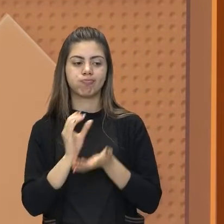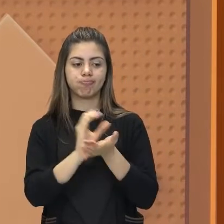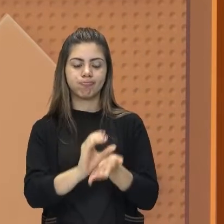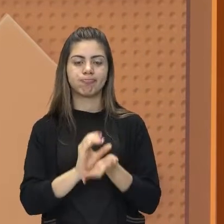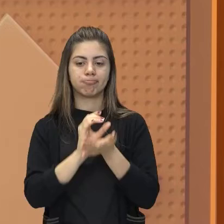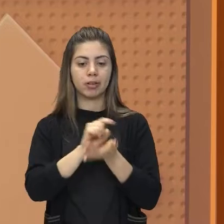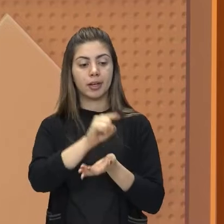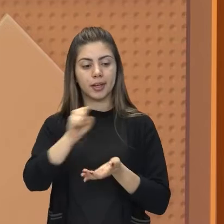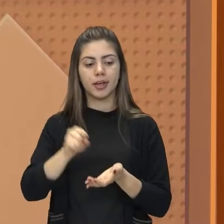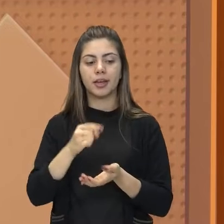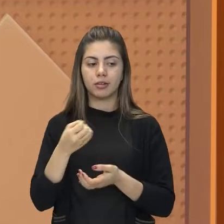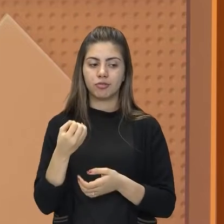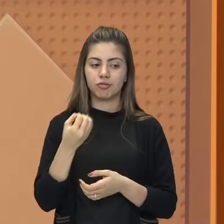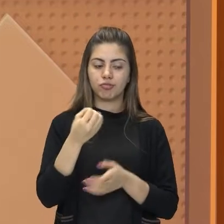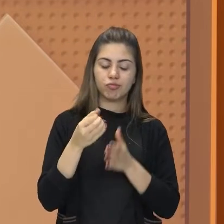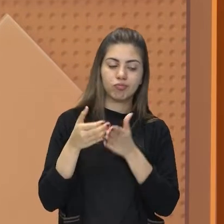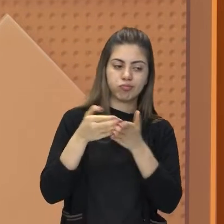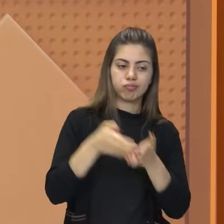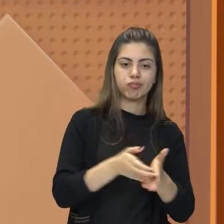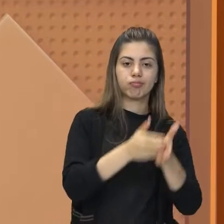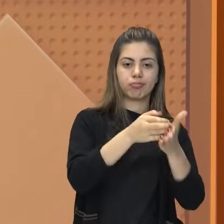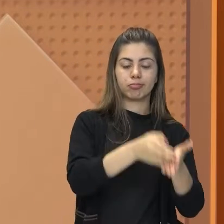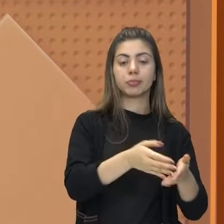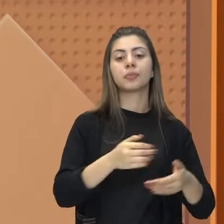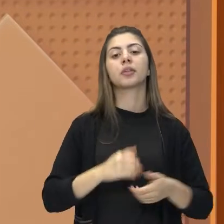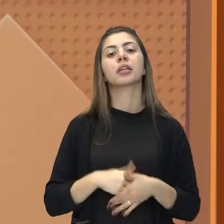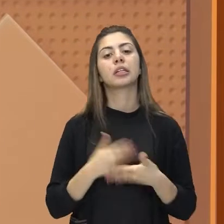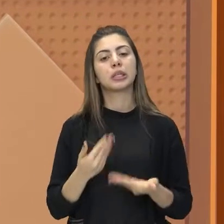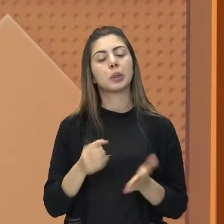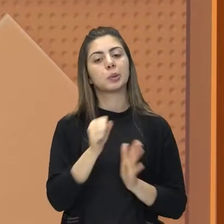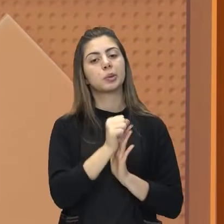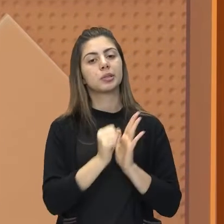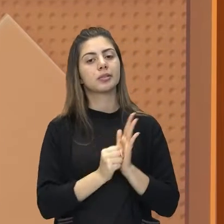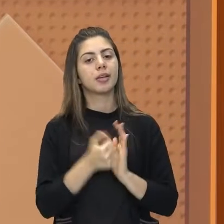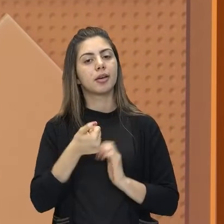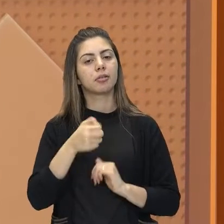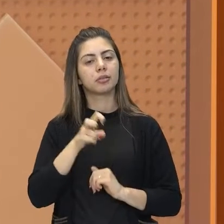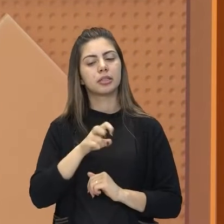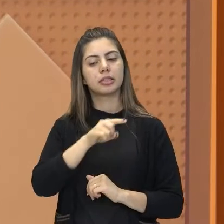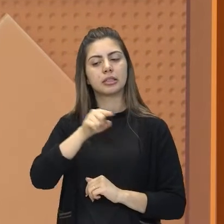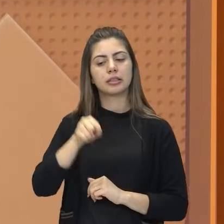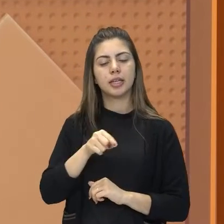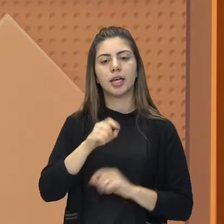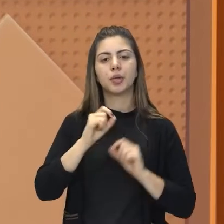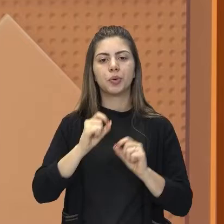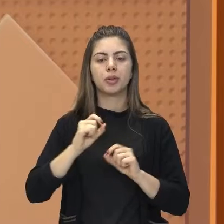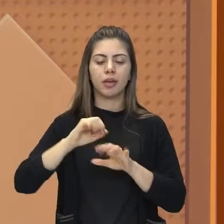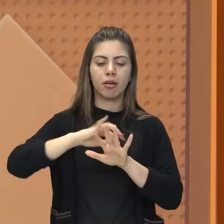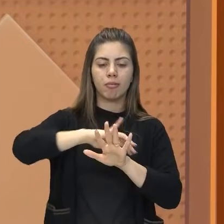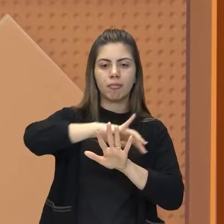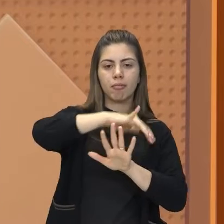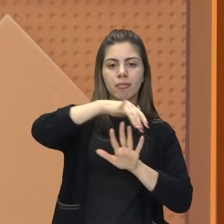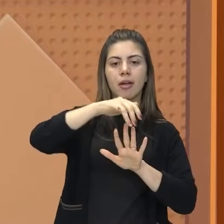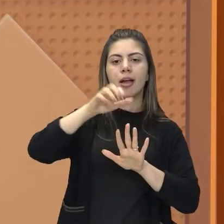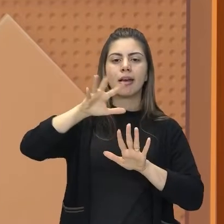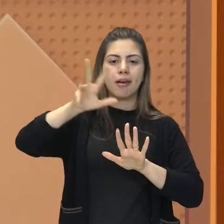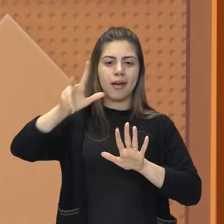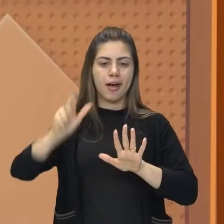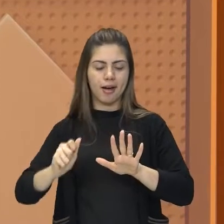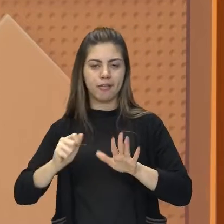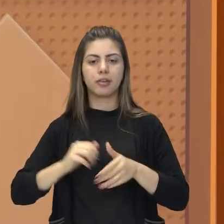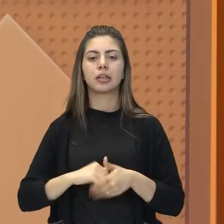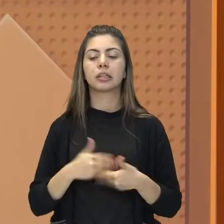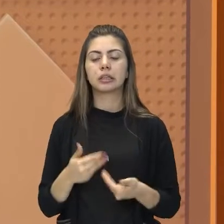viagens. Então, eles, a partir do século XV, vão dominando toda a costa africana, até que em